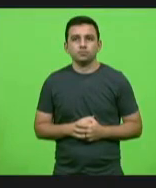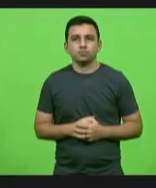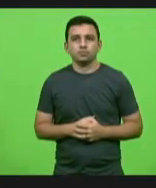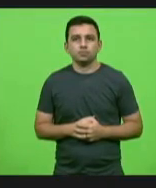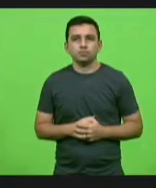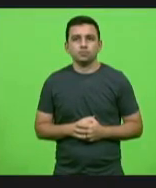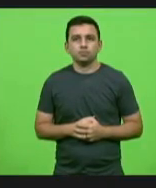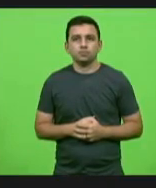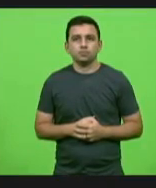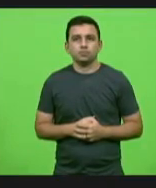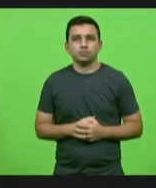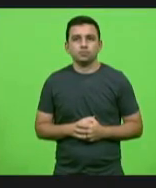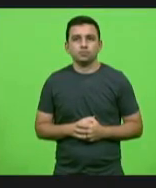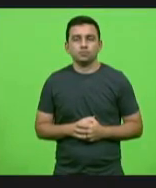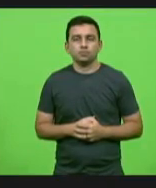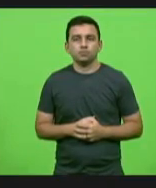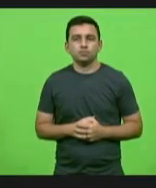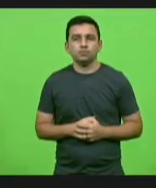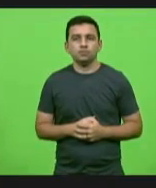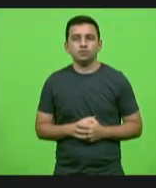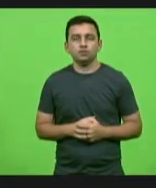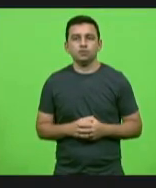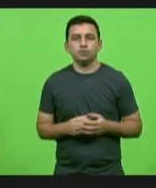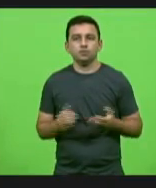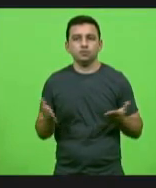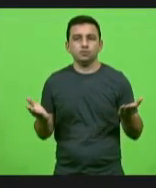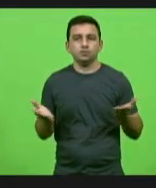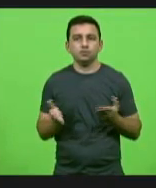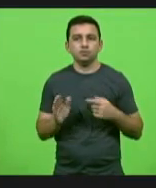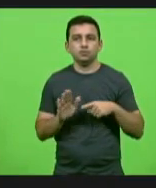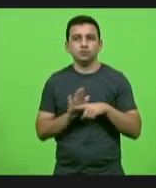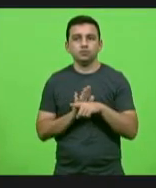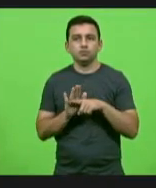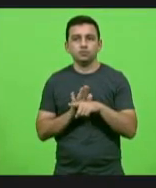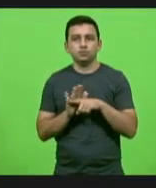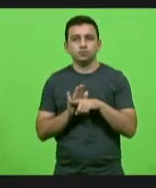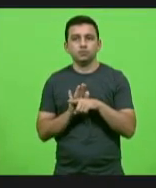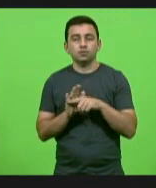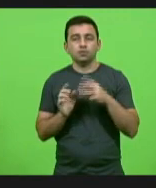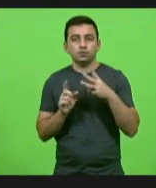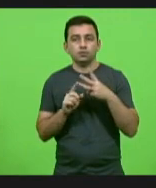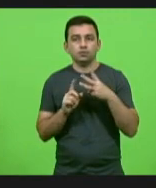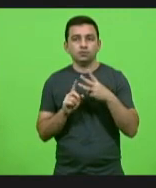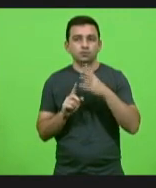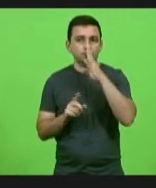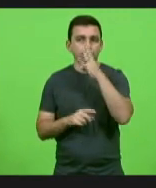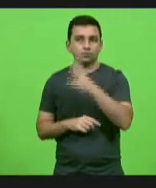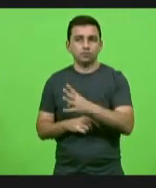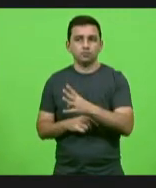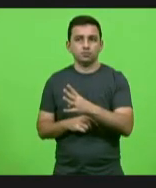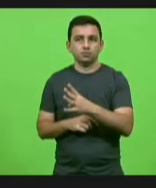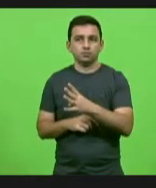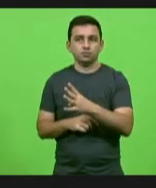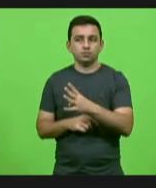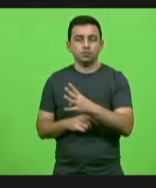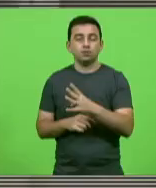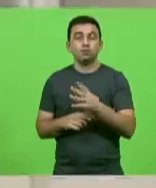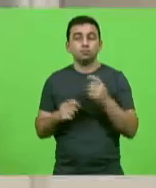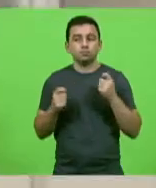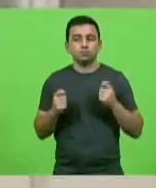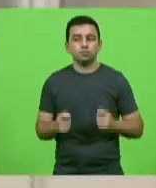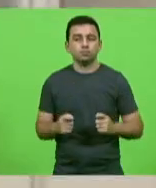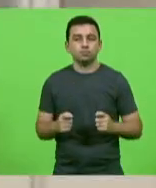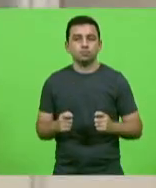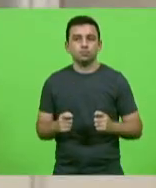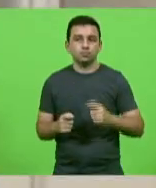a passo analisar agora e a terceira acusação consistente a